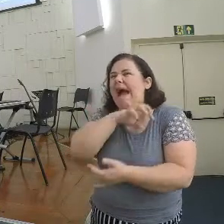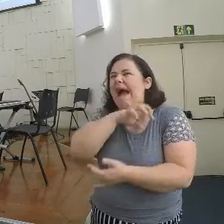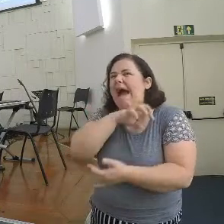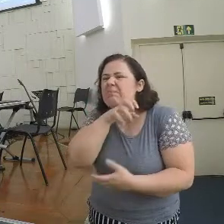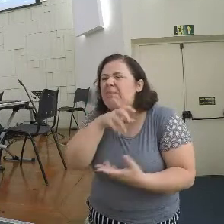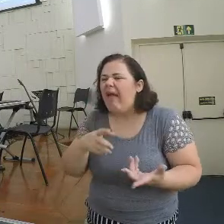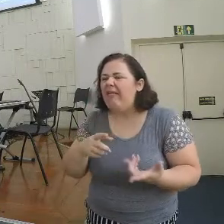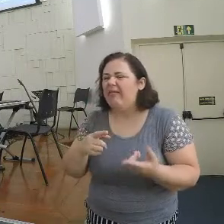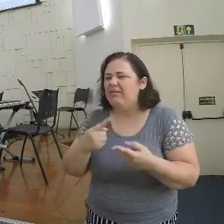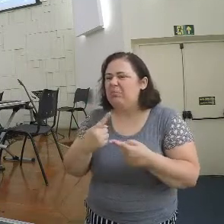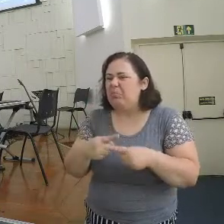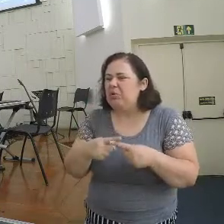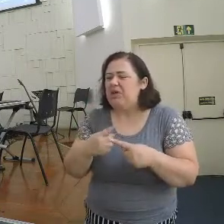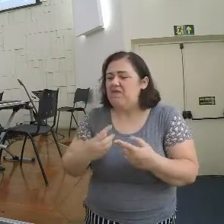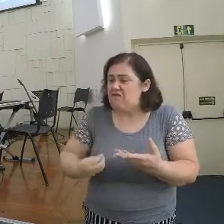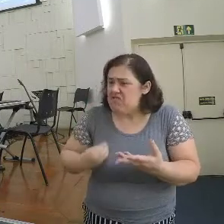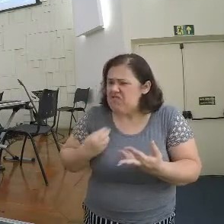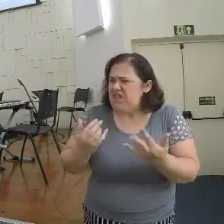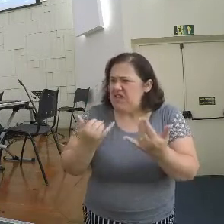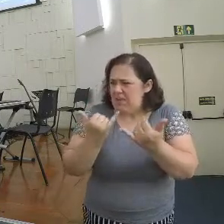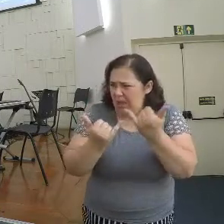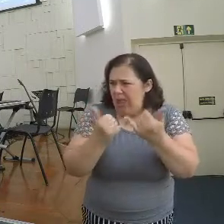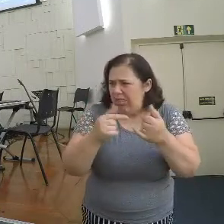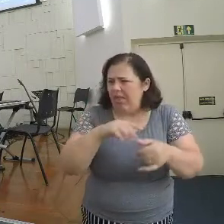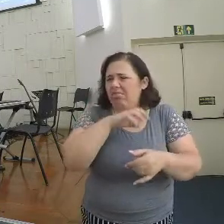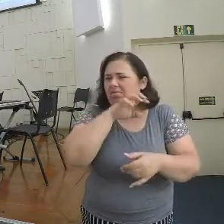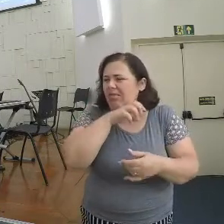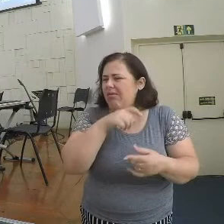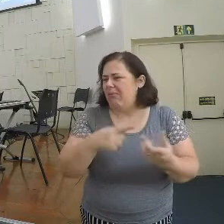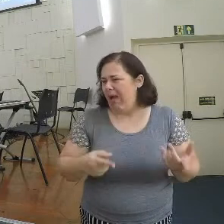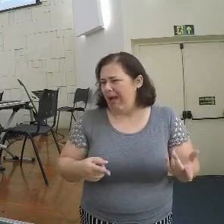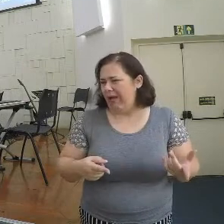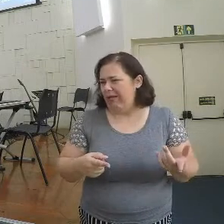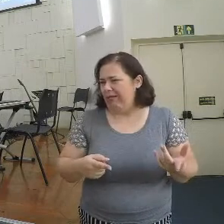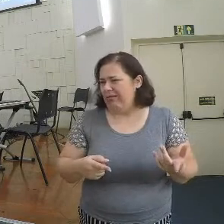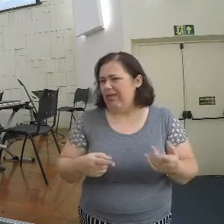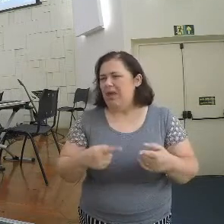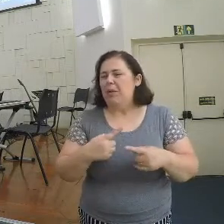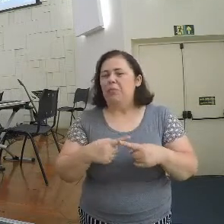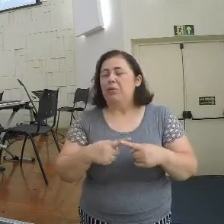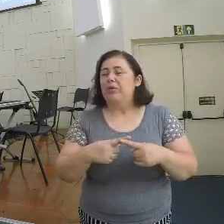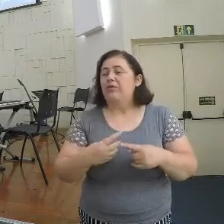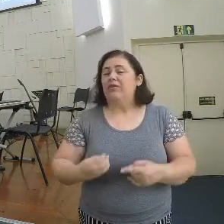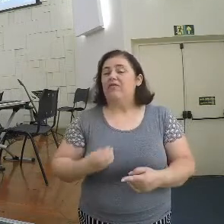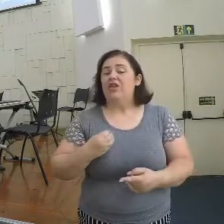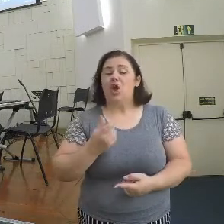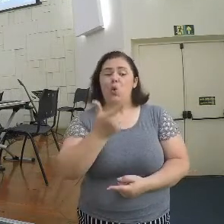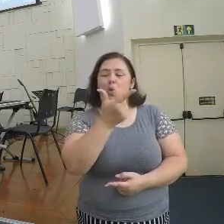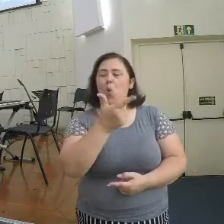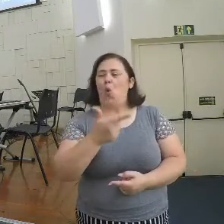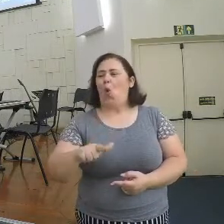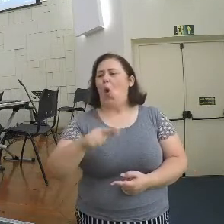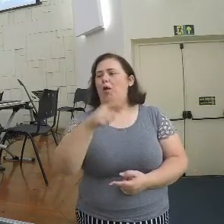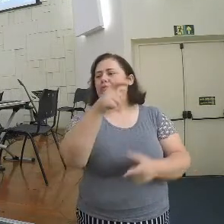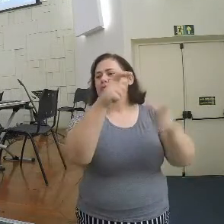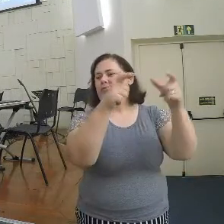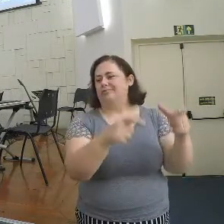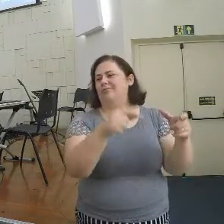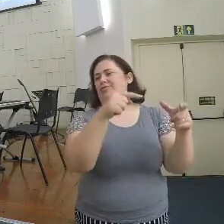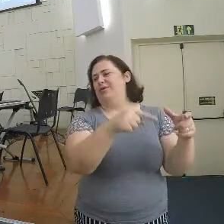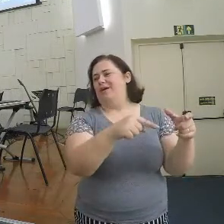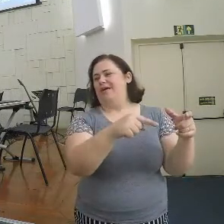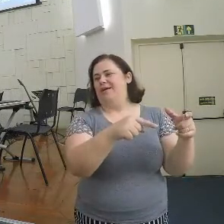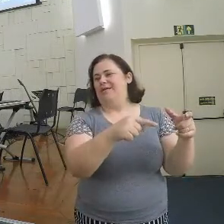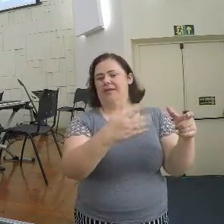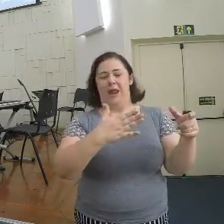povo numeroso. Deus graciosamente nos fez um povo grande, forte e numeroso. Nós também,